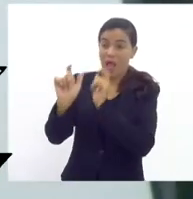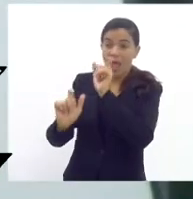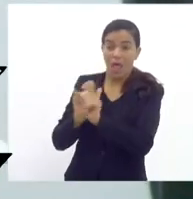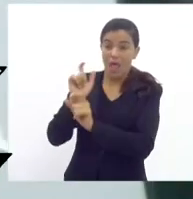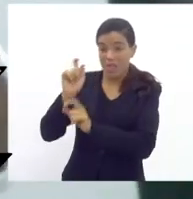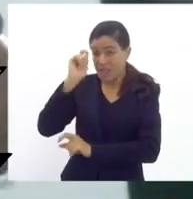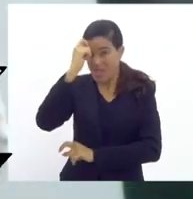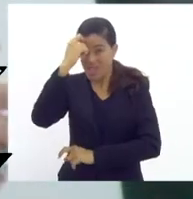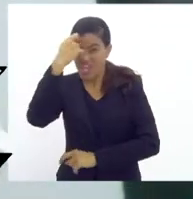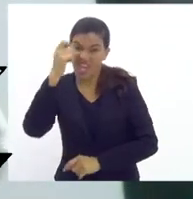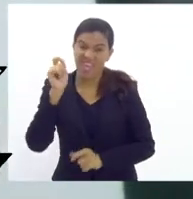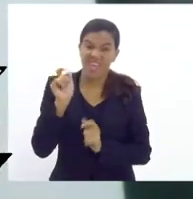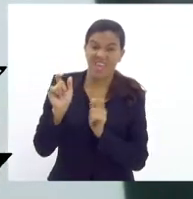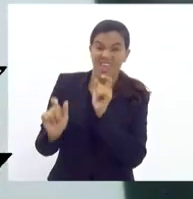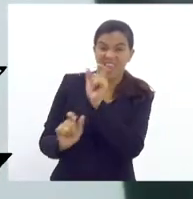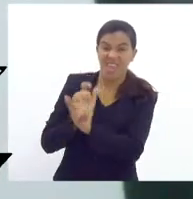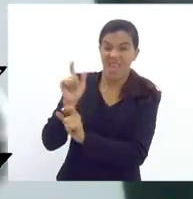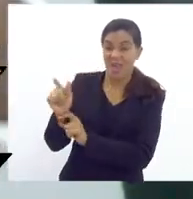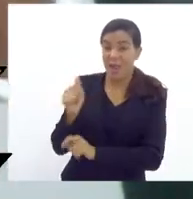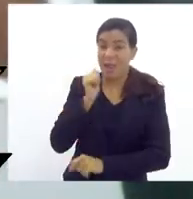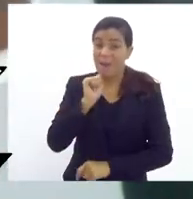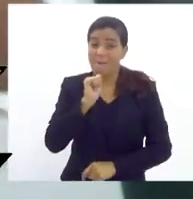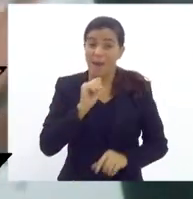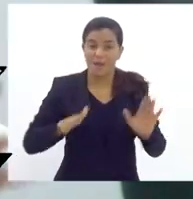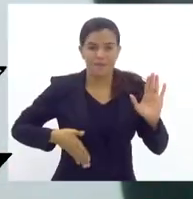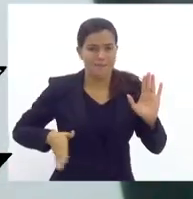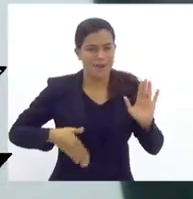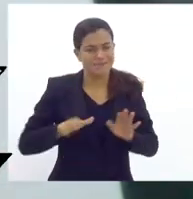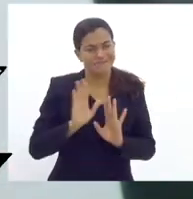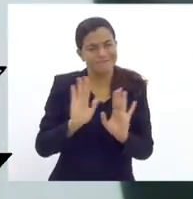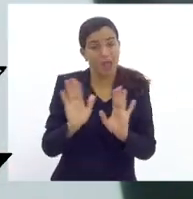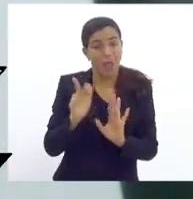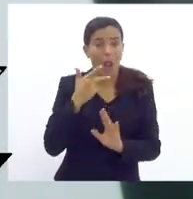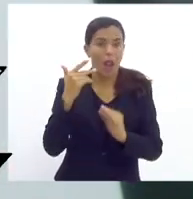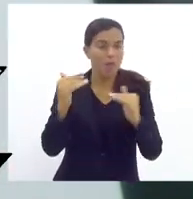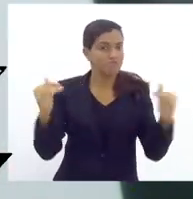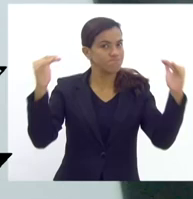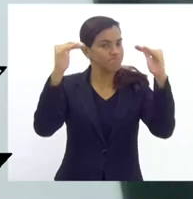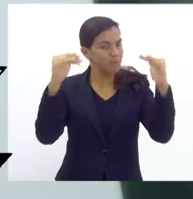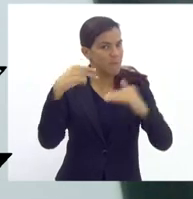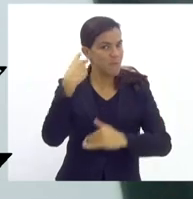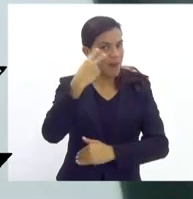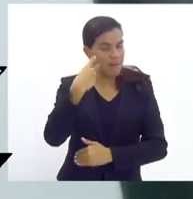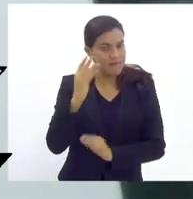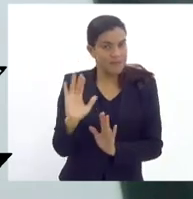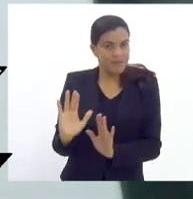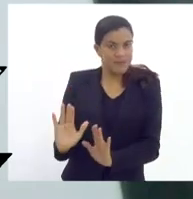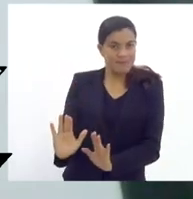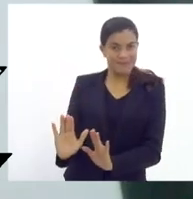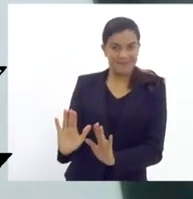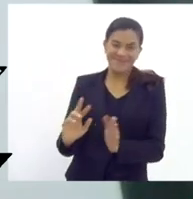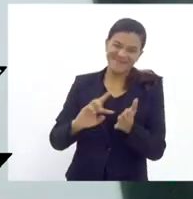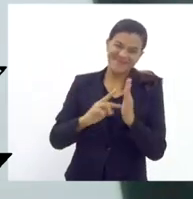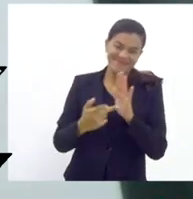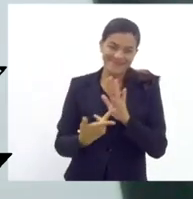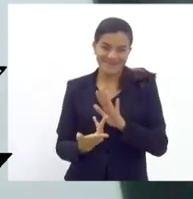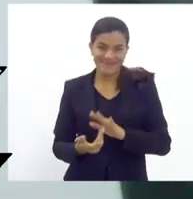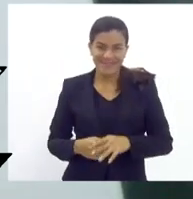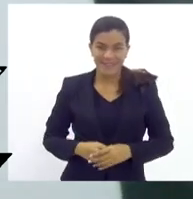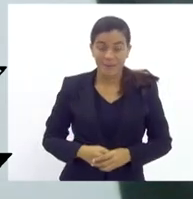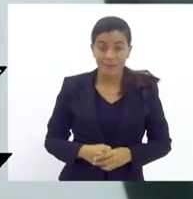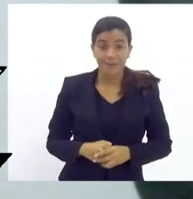não vamos xingar ela de mãe de bandido porque ela é uma parlamentar mas é o que eles querem dizer